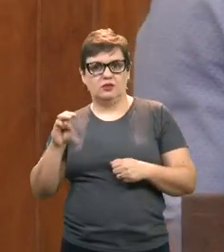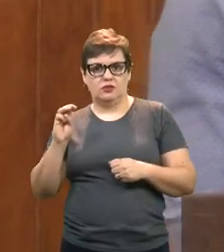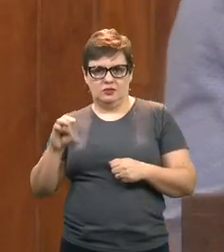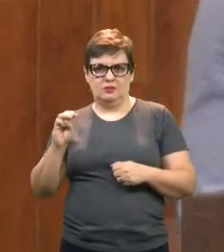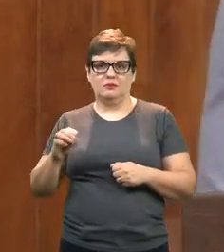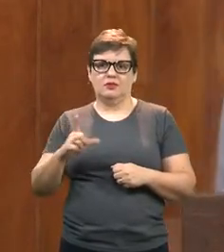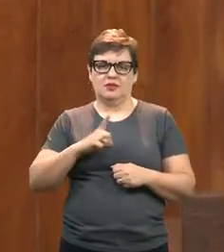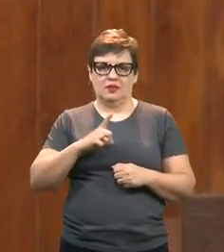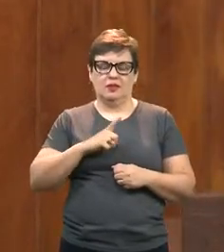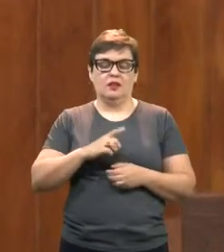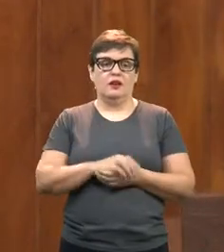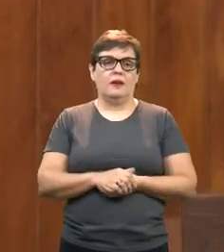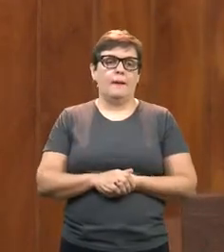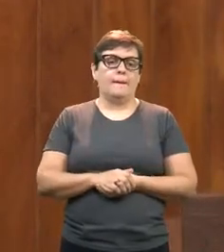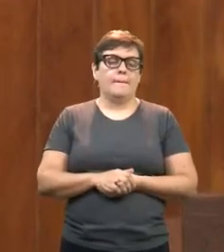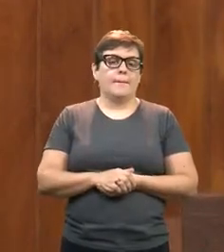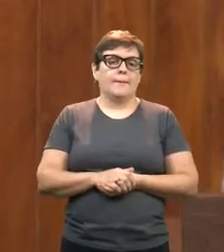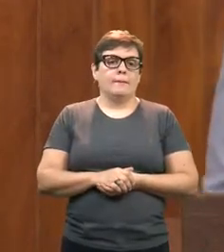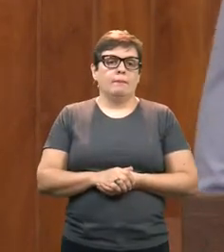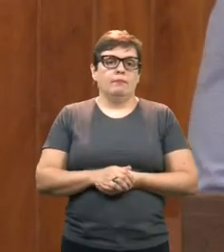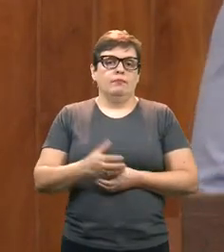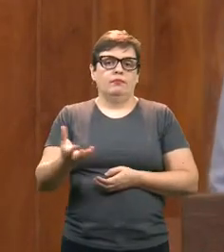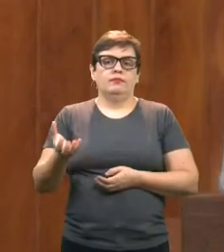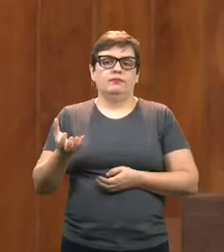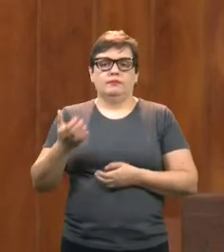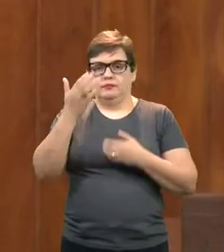vou precisar, com certeza. Eu quero agradecer